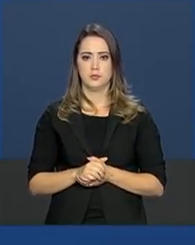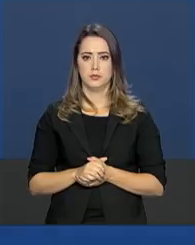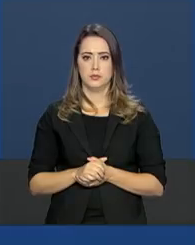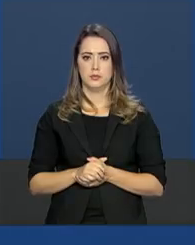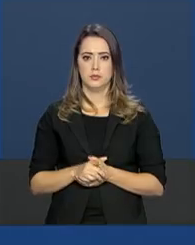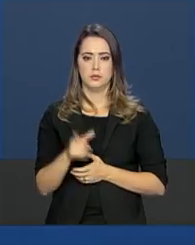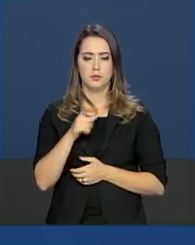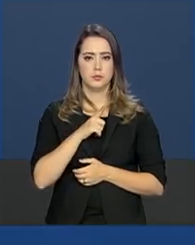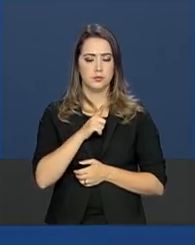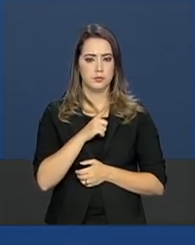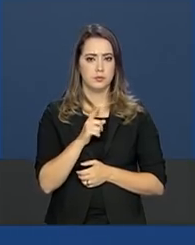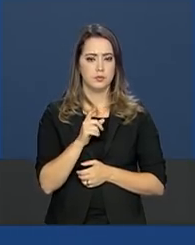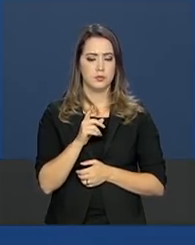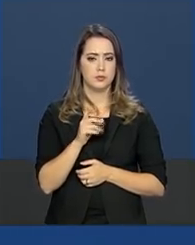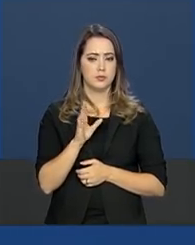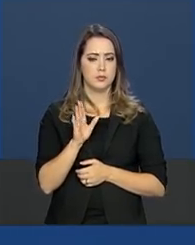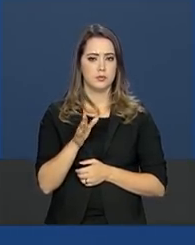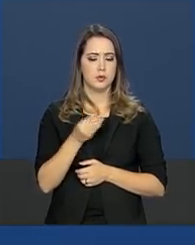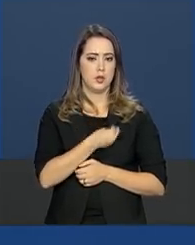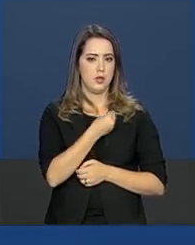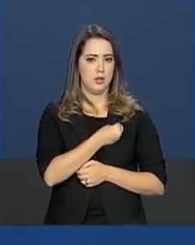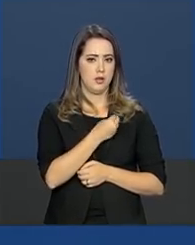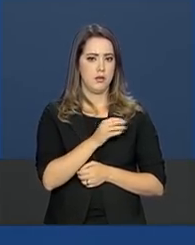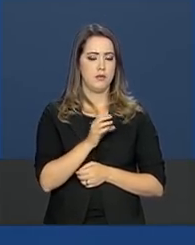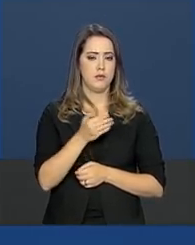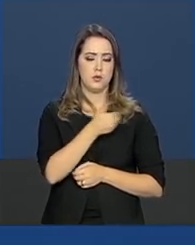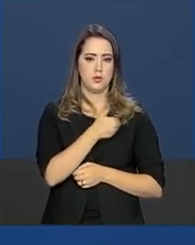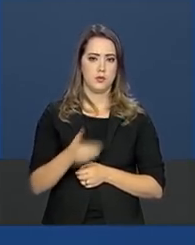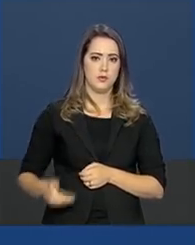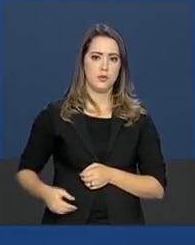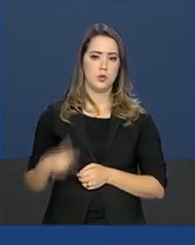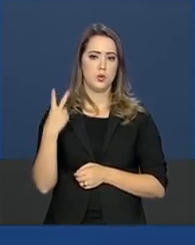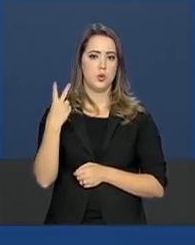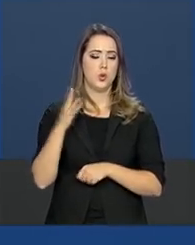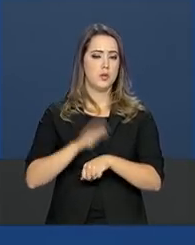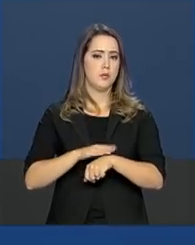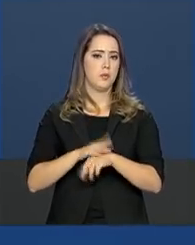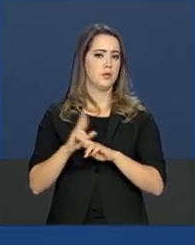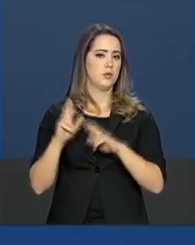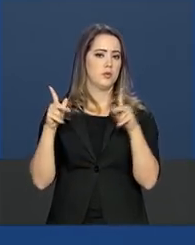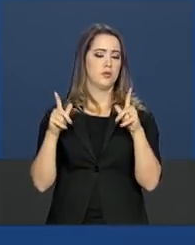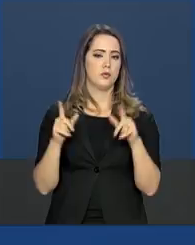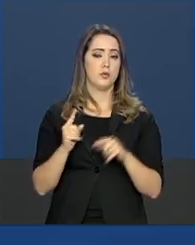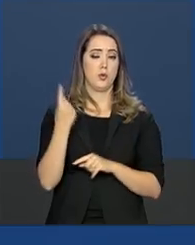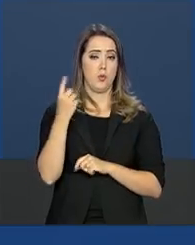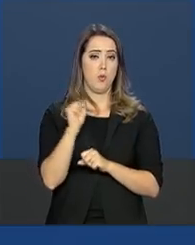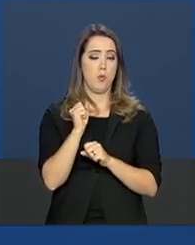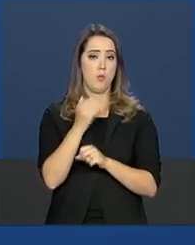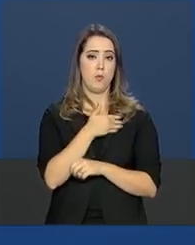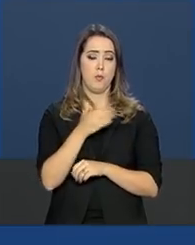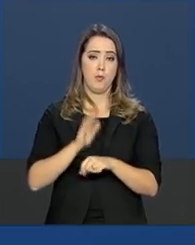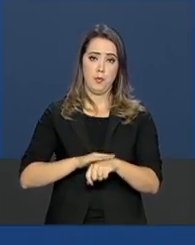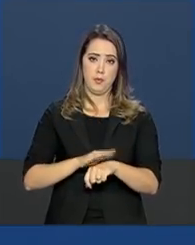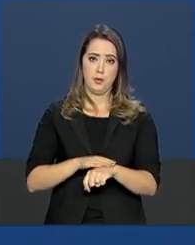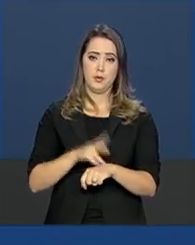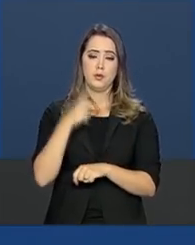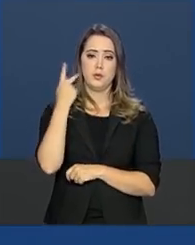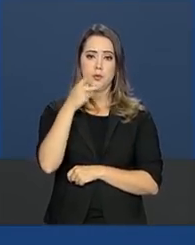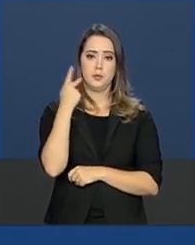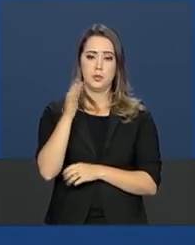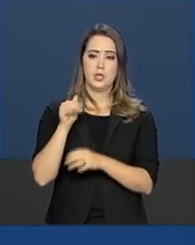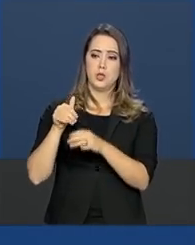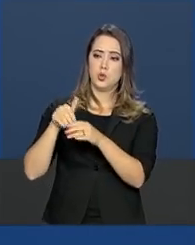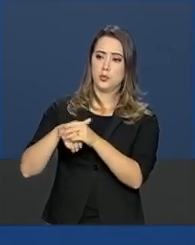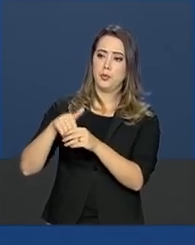que há, na vida do Estado, dois momentos distintos. Um momento chamado